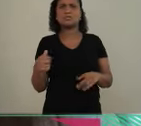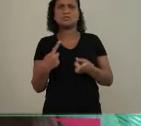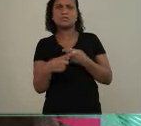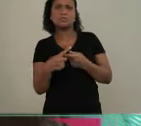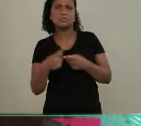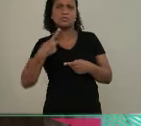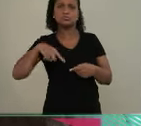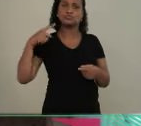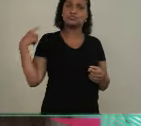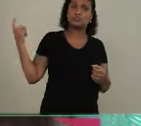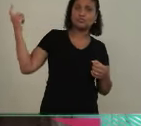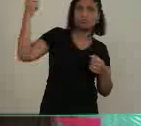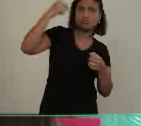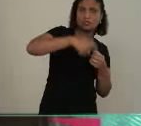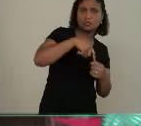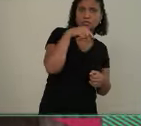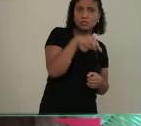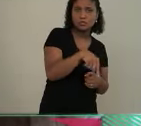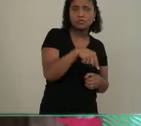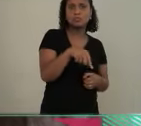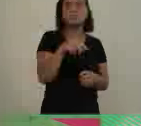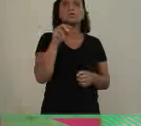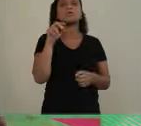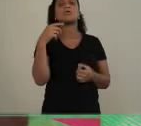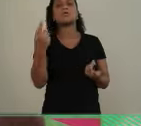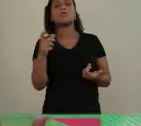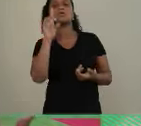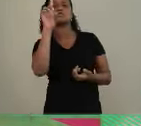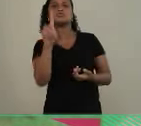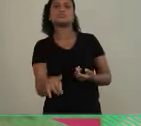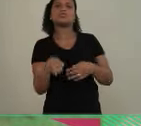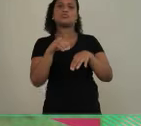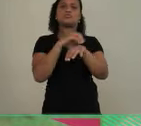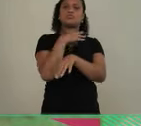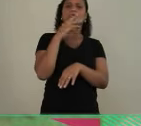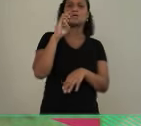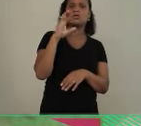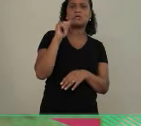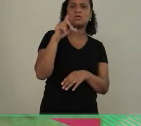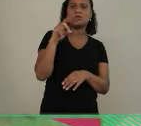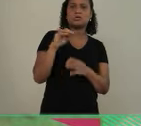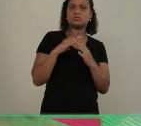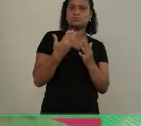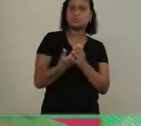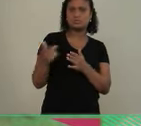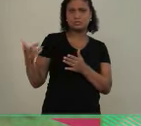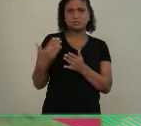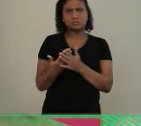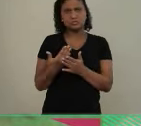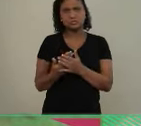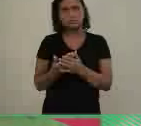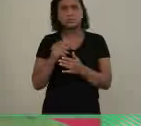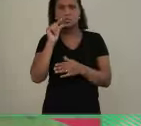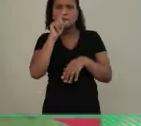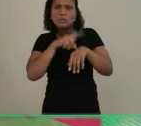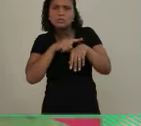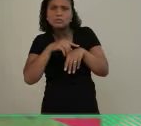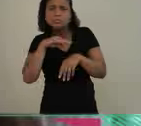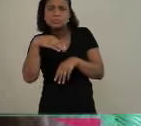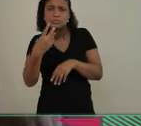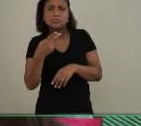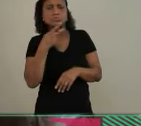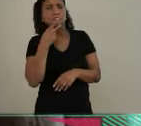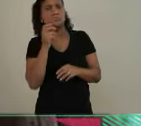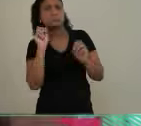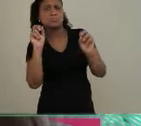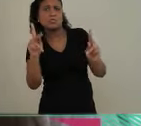a Ana. E quando a gente voltou, tinha um recado. Era uma diretora da escola onde ela estudou até bem pouco tempo,